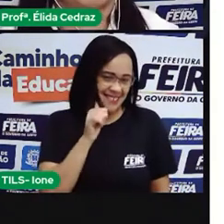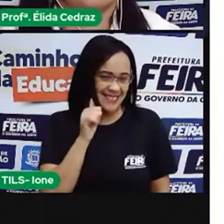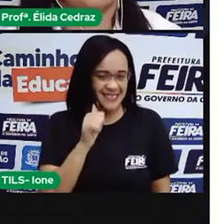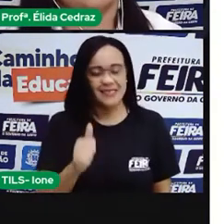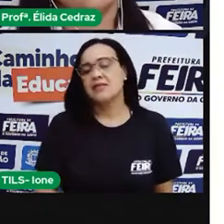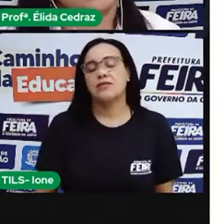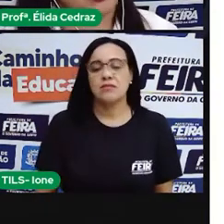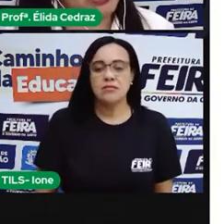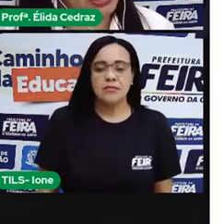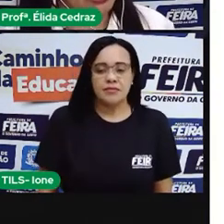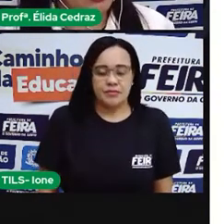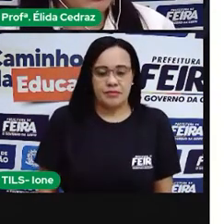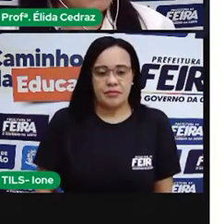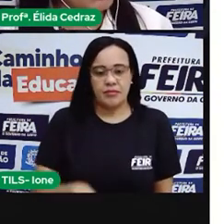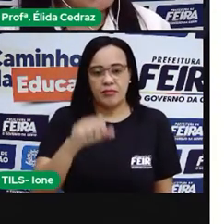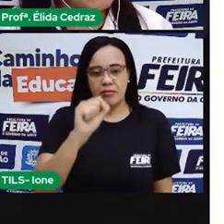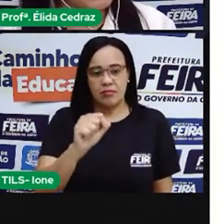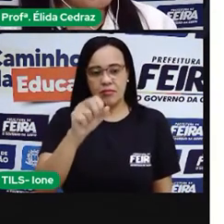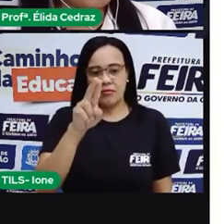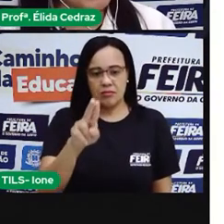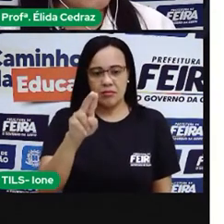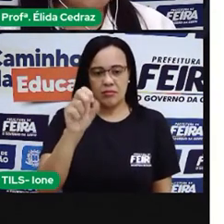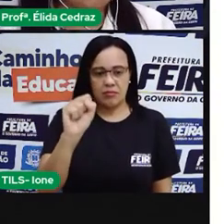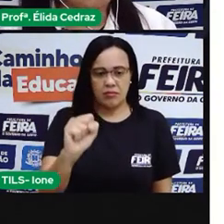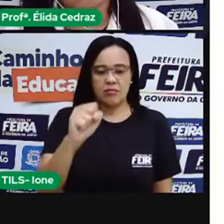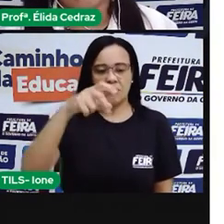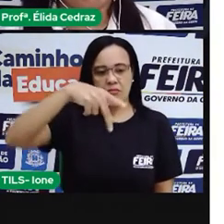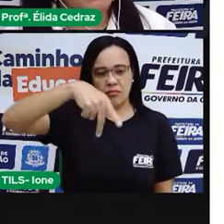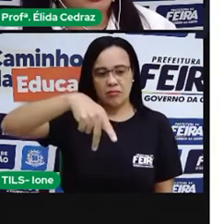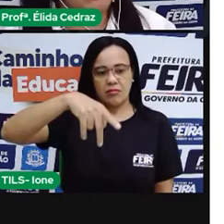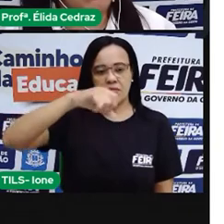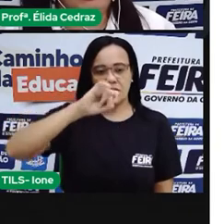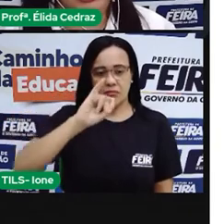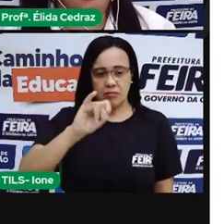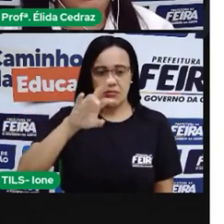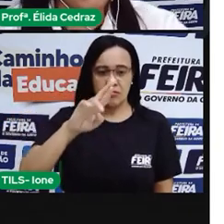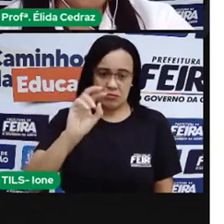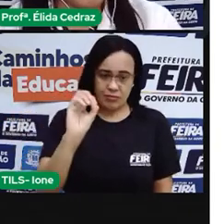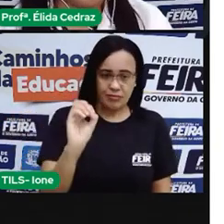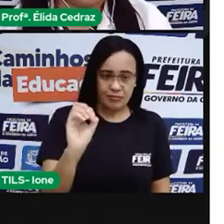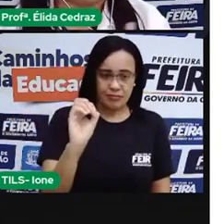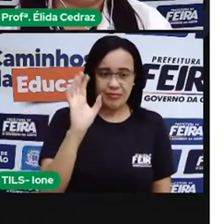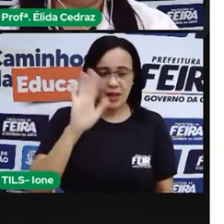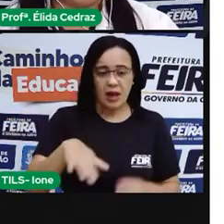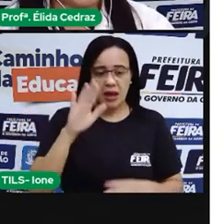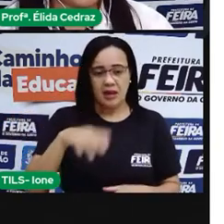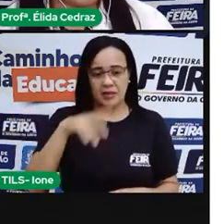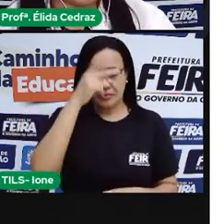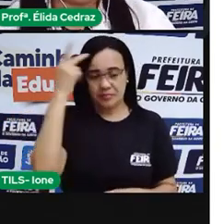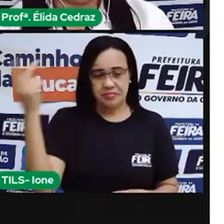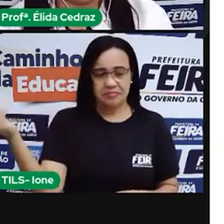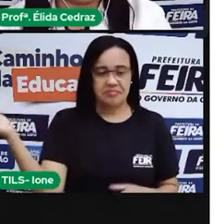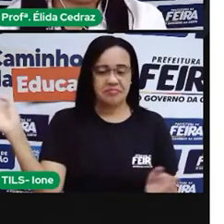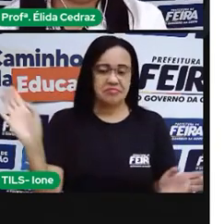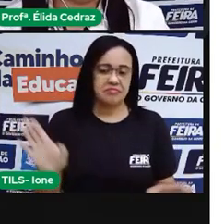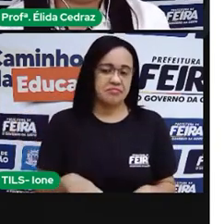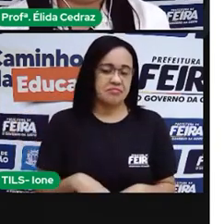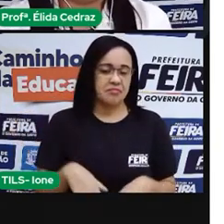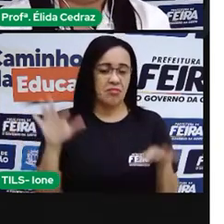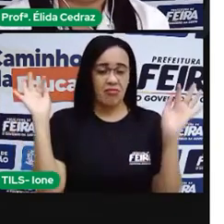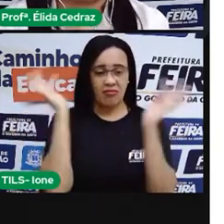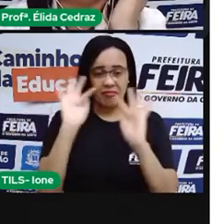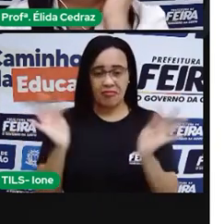Se chama suspiro. É quando a gente não tá muito feliz com a situação, aí a gente faz aquela carinha triste,